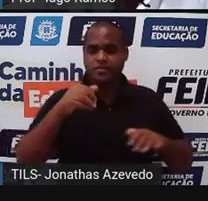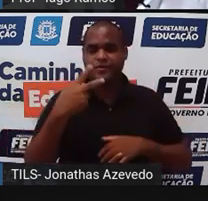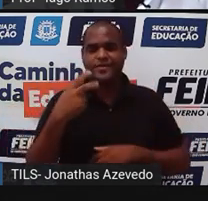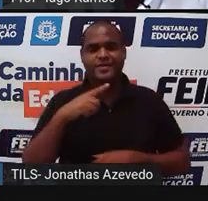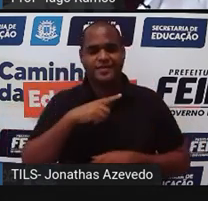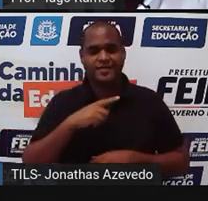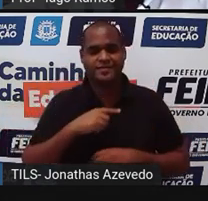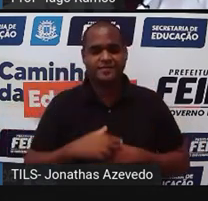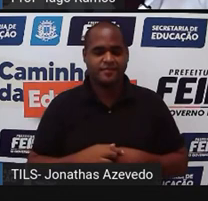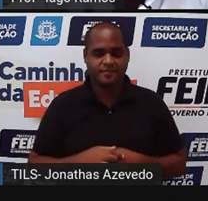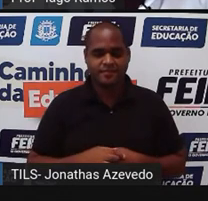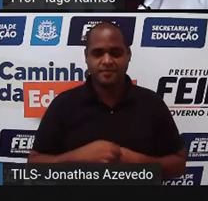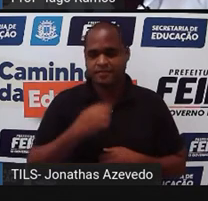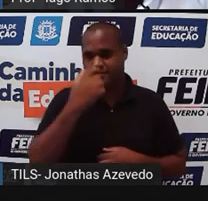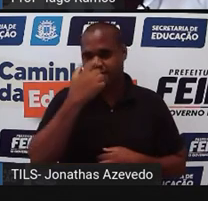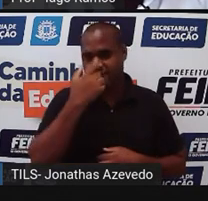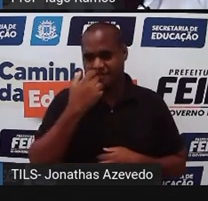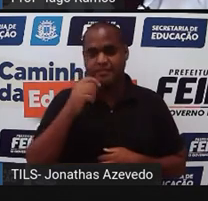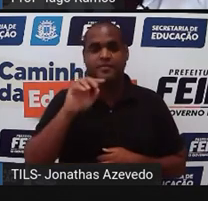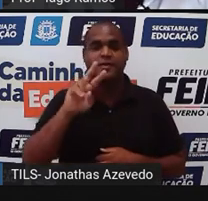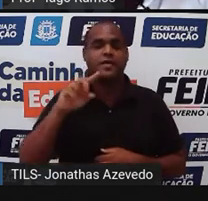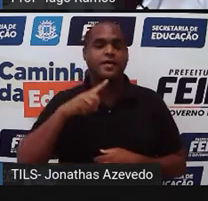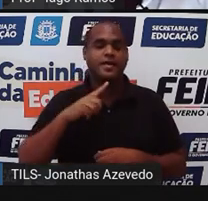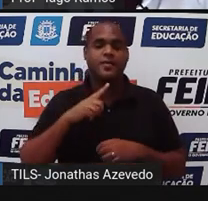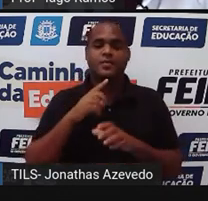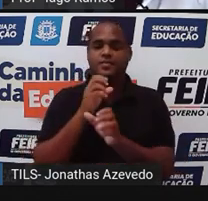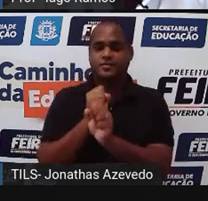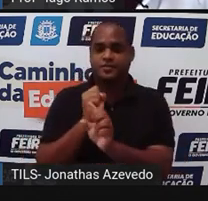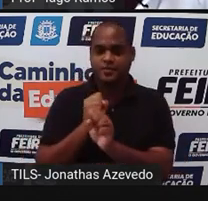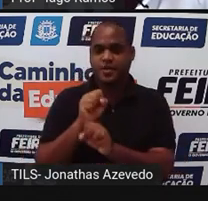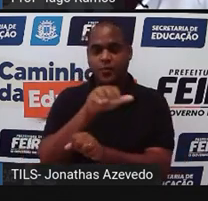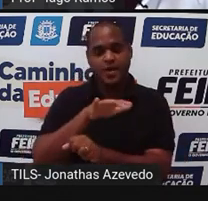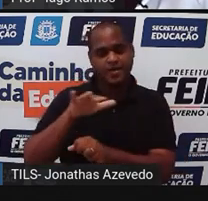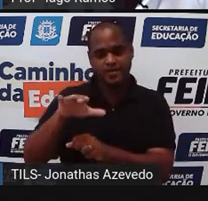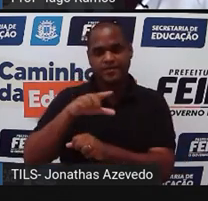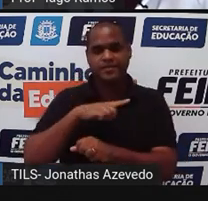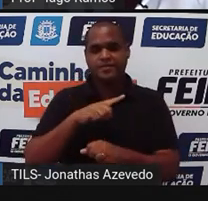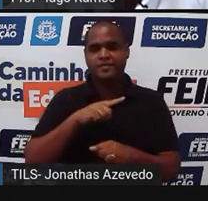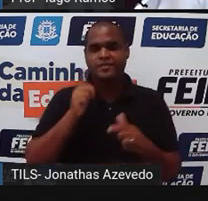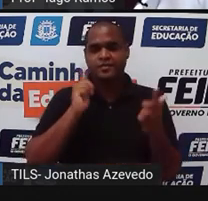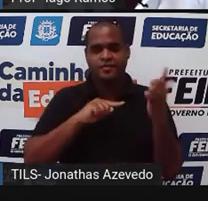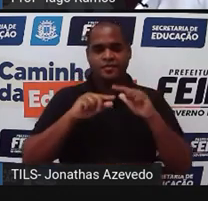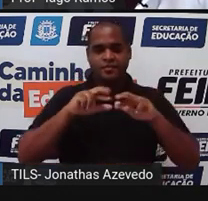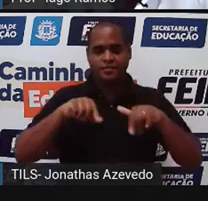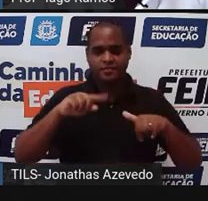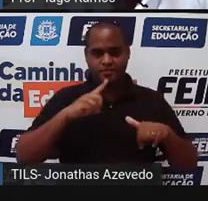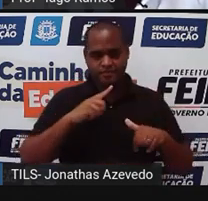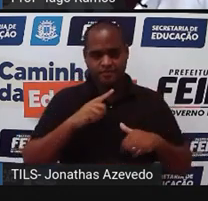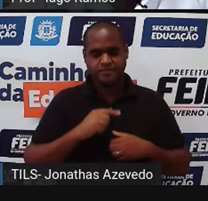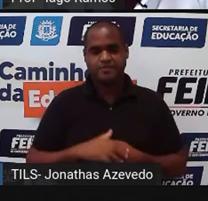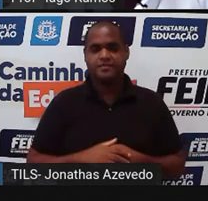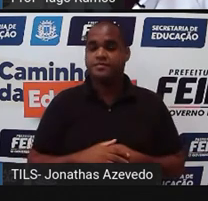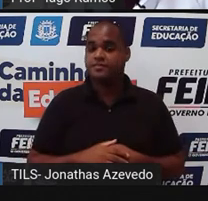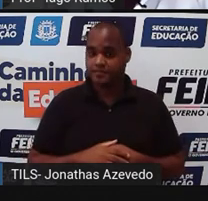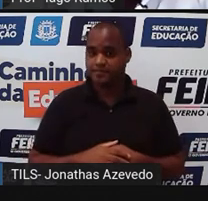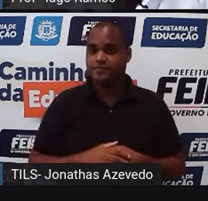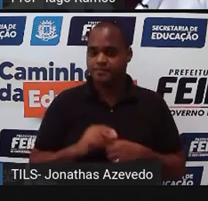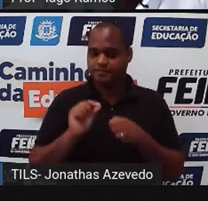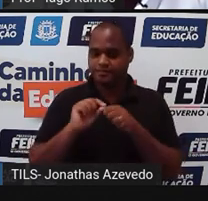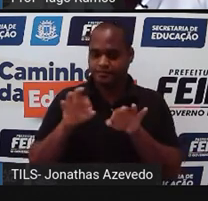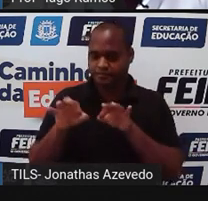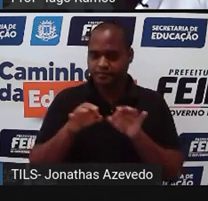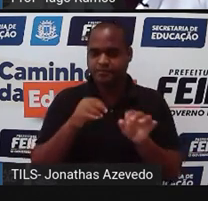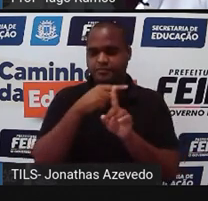bom e cada triângulo desse a gente já sabe como é que calcula a área é só fazer metade né